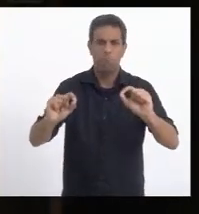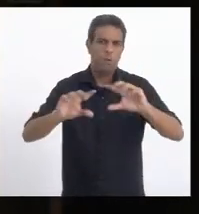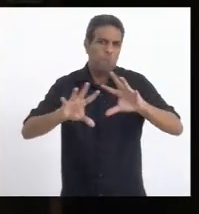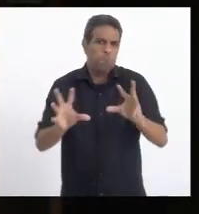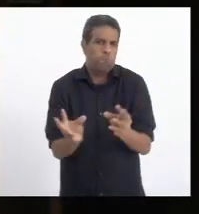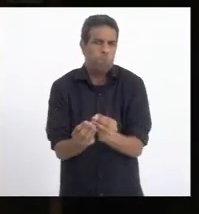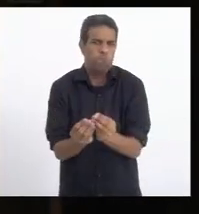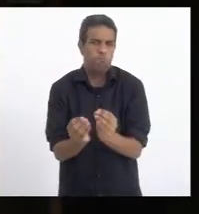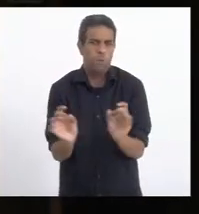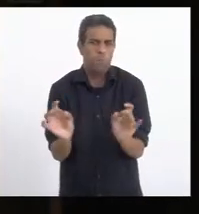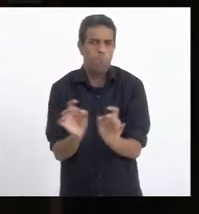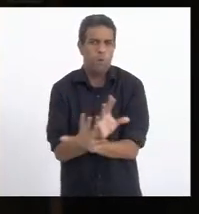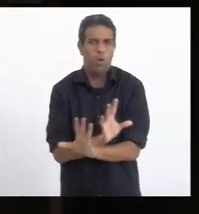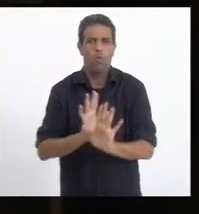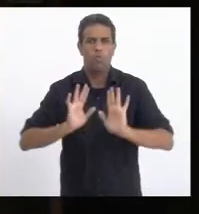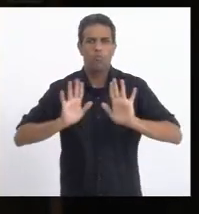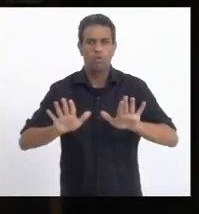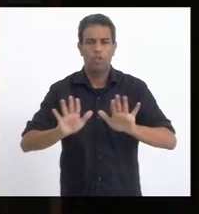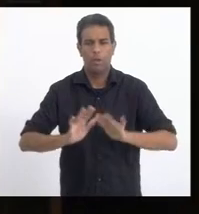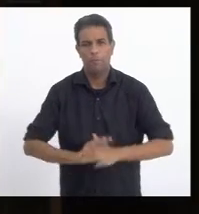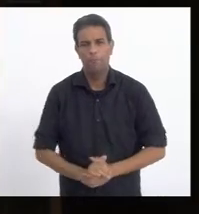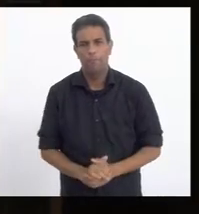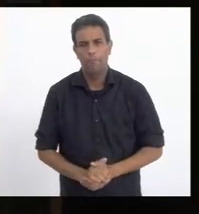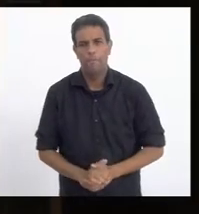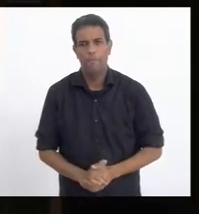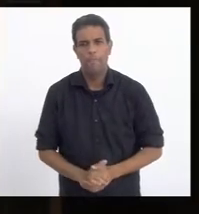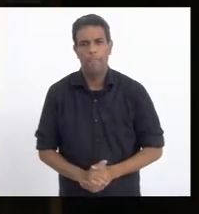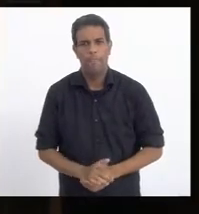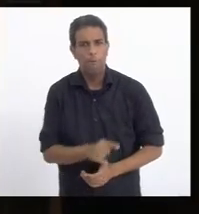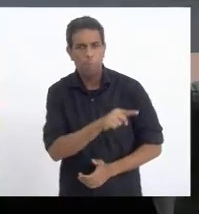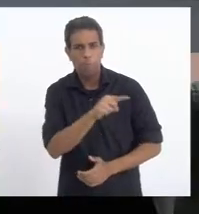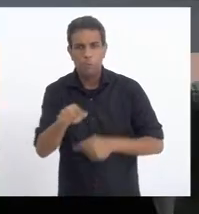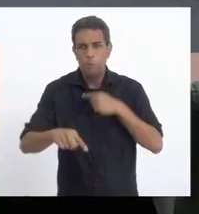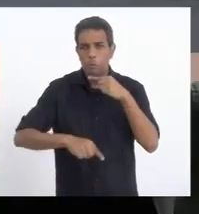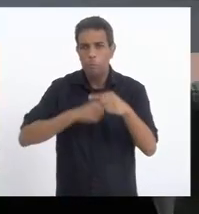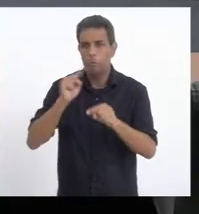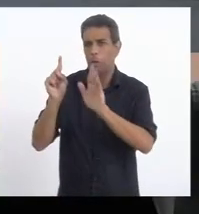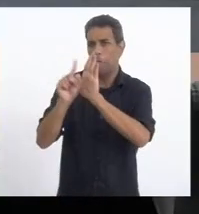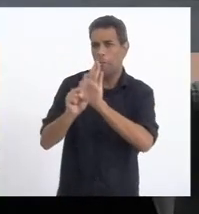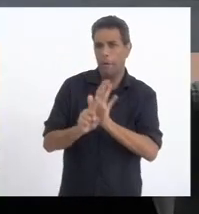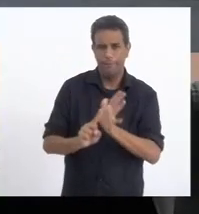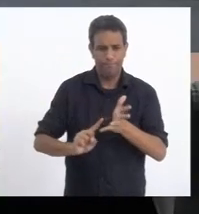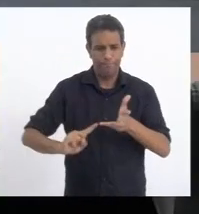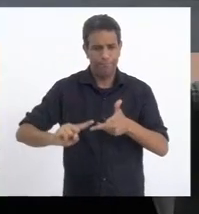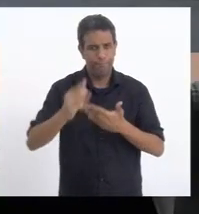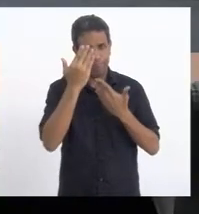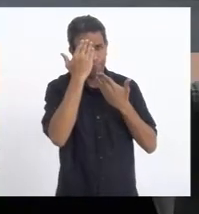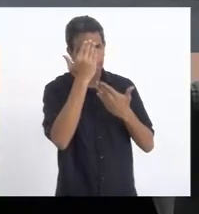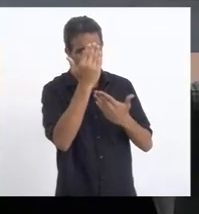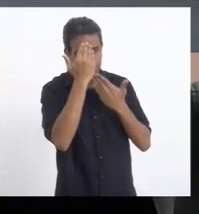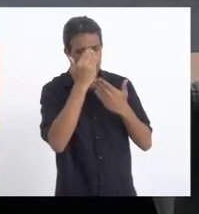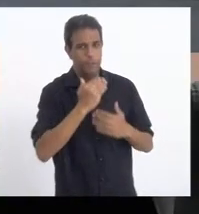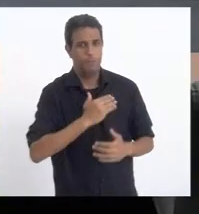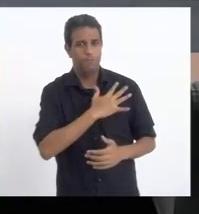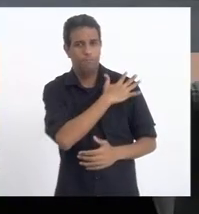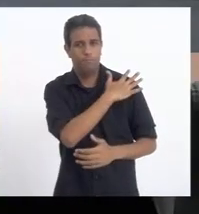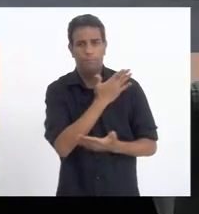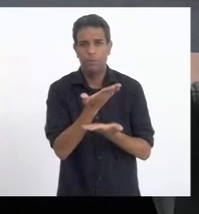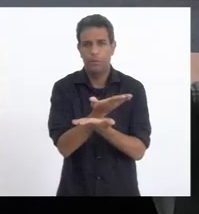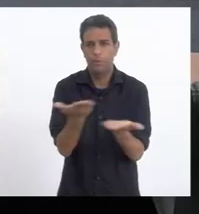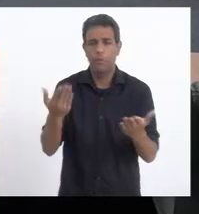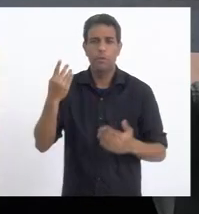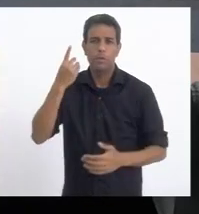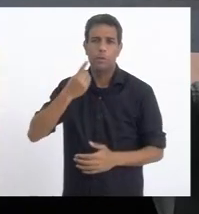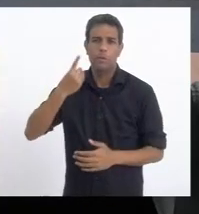tenho mais aqui esclarecer a menos que alguém tem alguma dúvida ou Super medo muito obrigado Coronel eu abro então a palavra